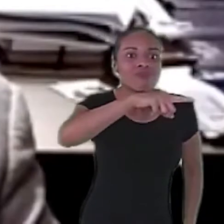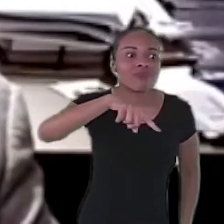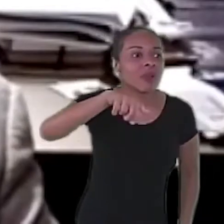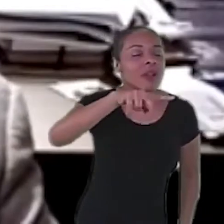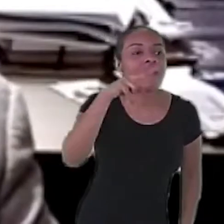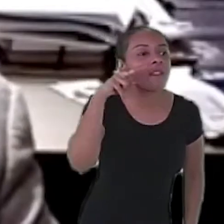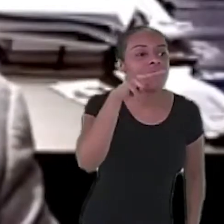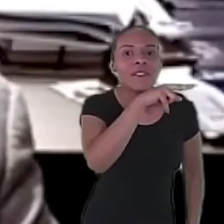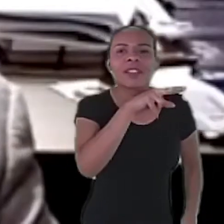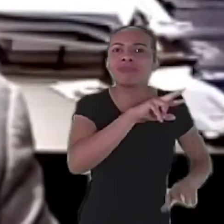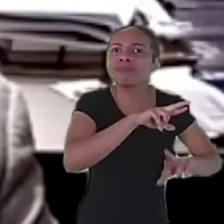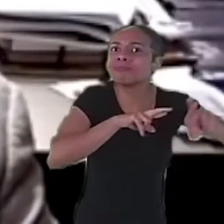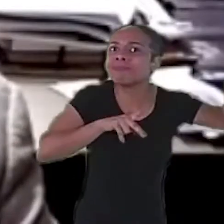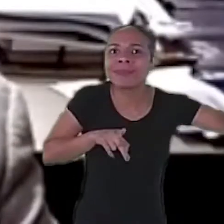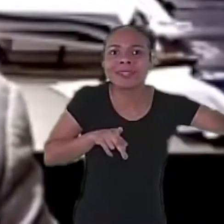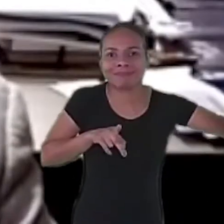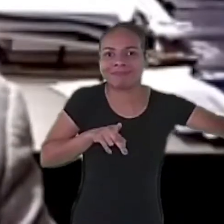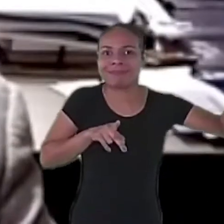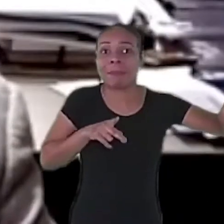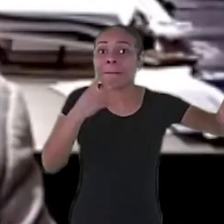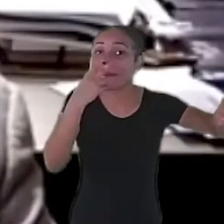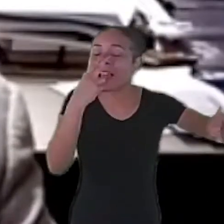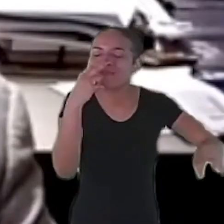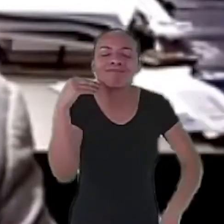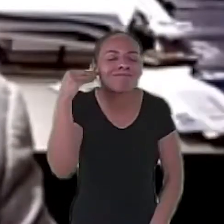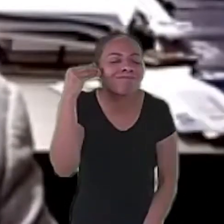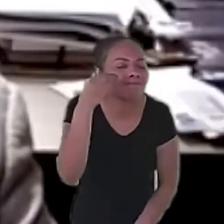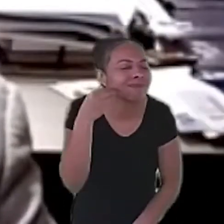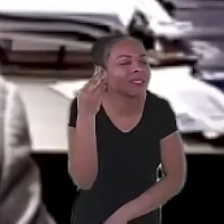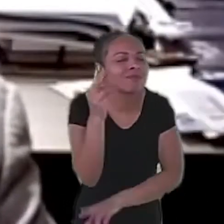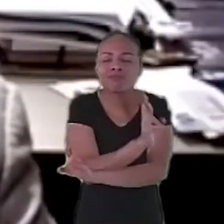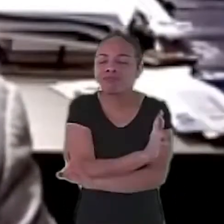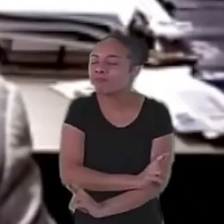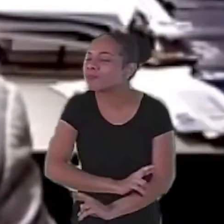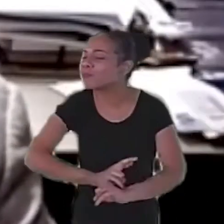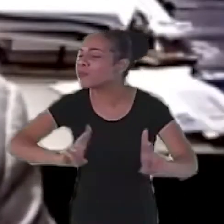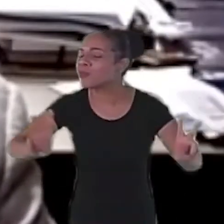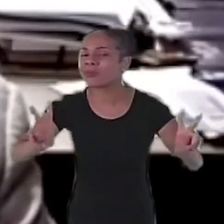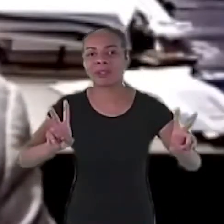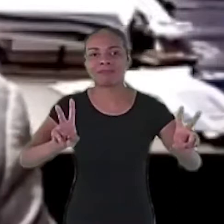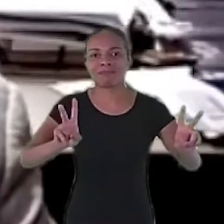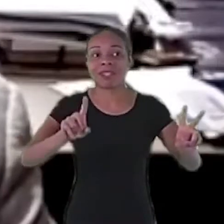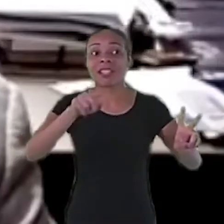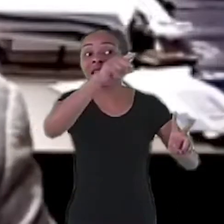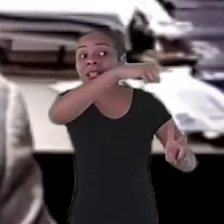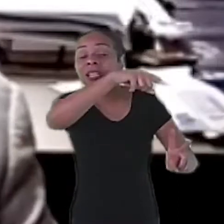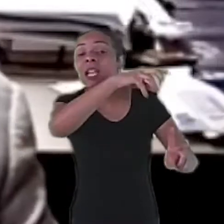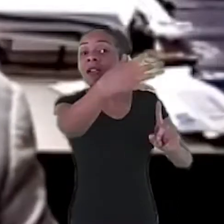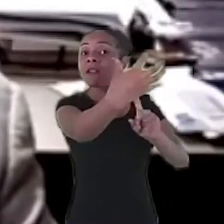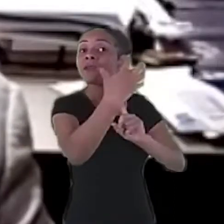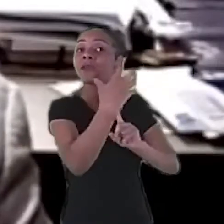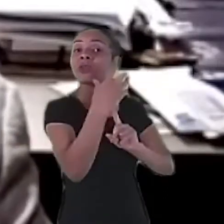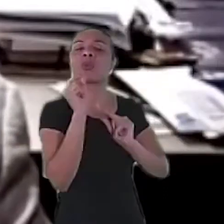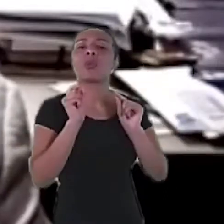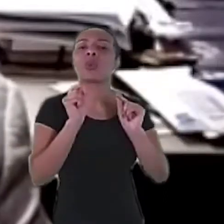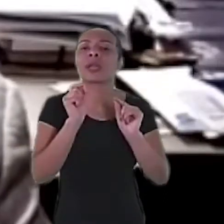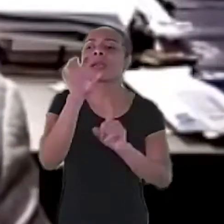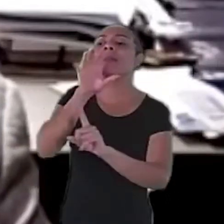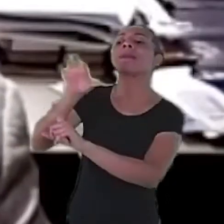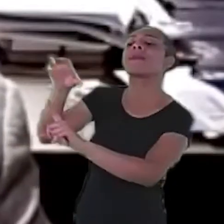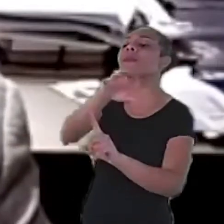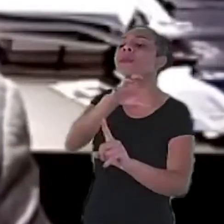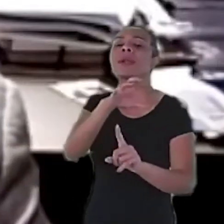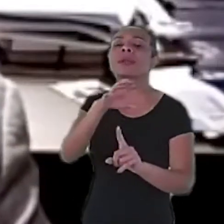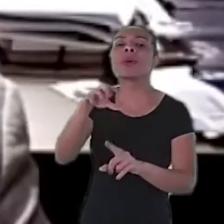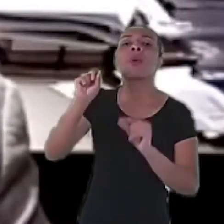qualquer experiência mundial. Quais as implicações de tudo isso? Quais as implicações disso para o mundo em geral, para o Brasil?